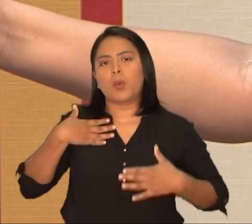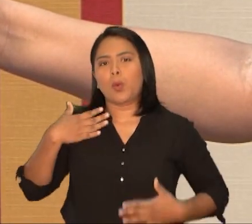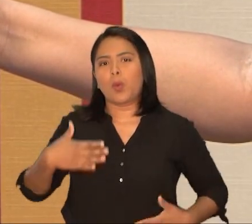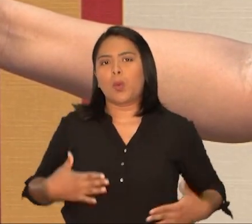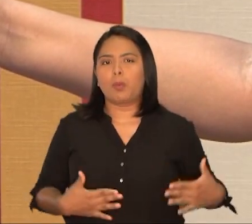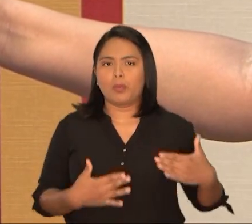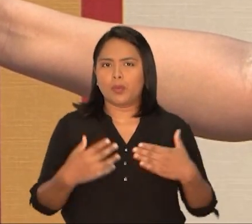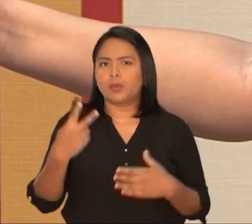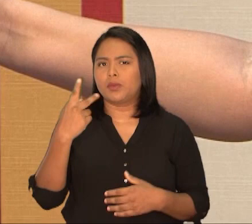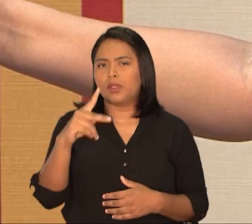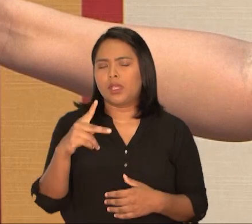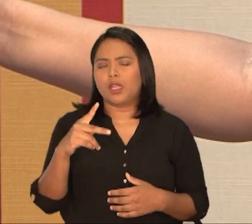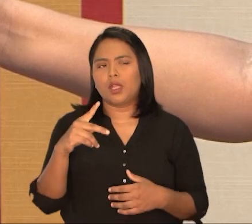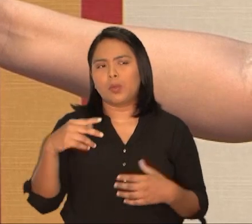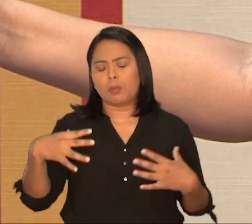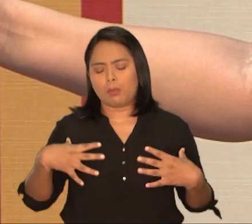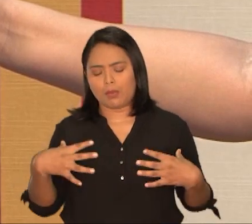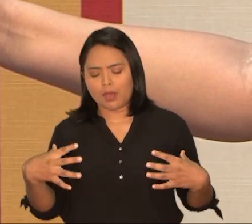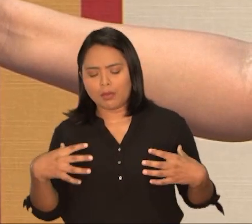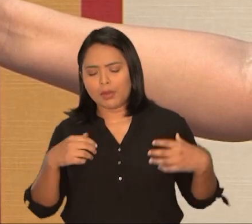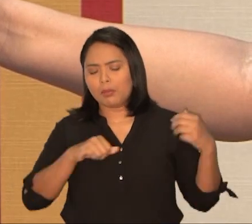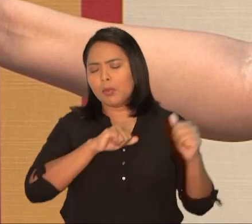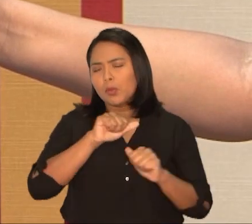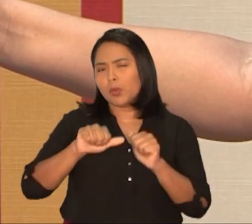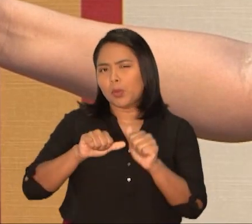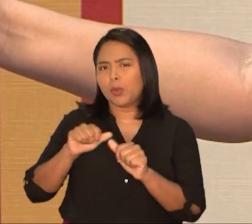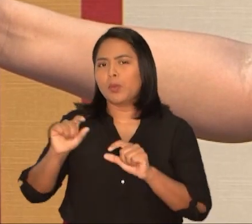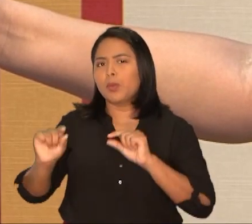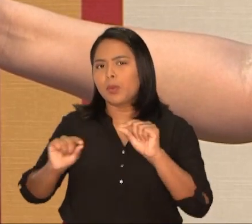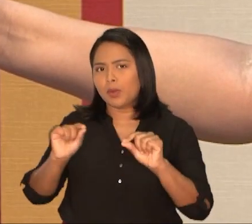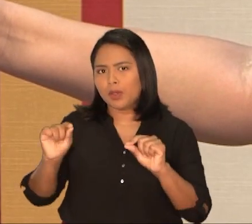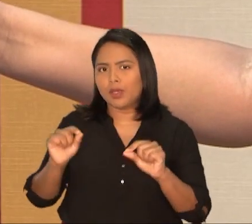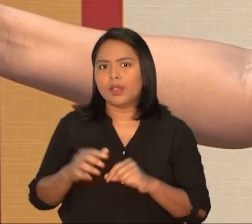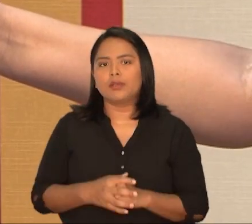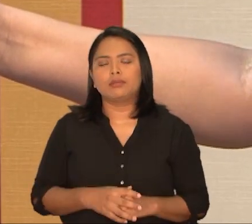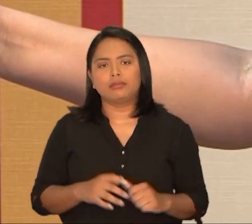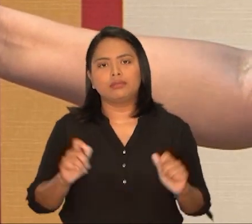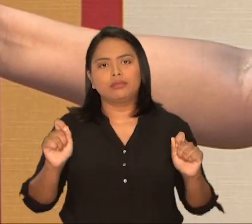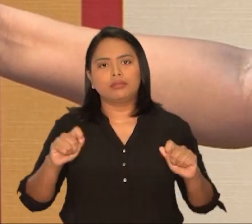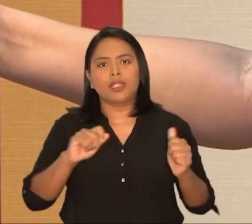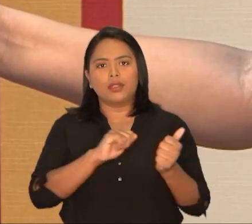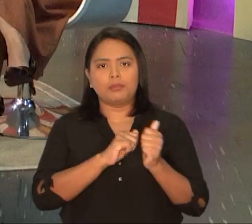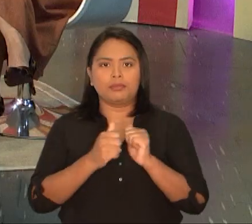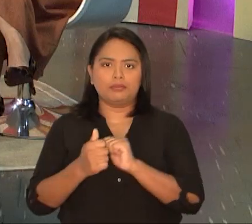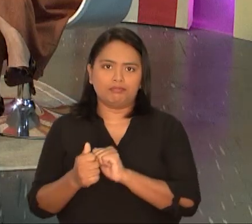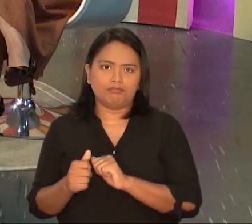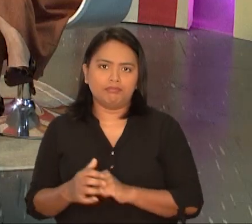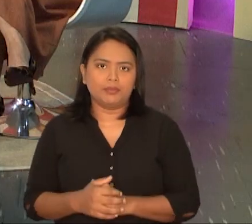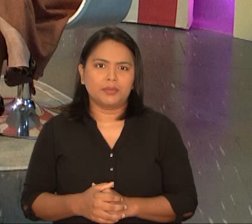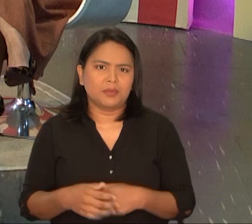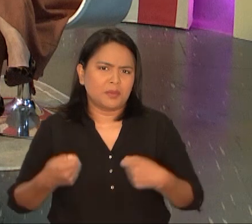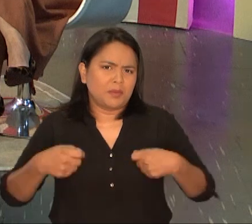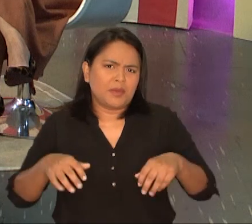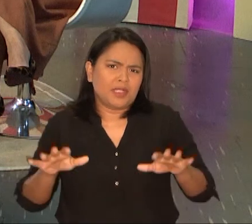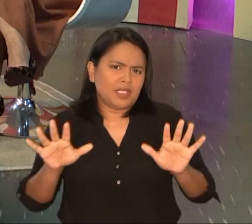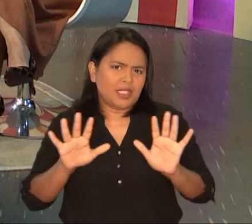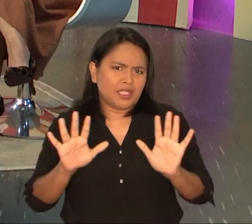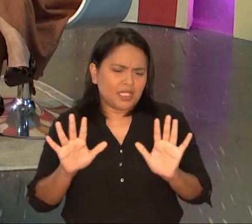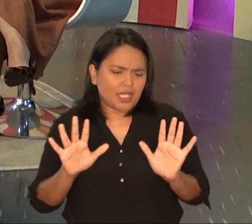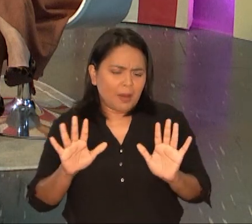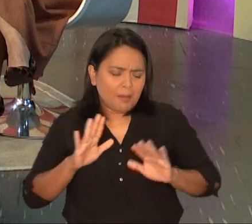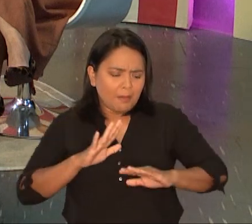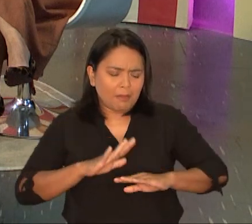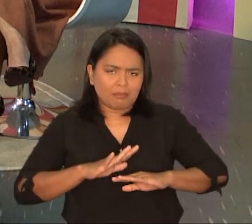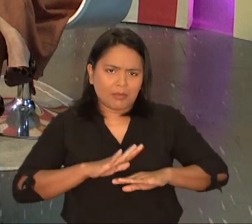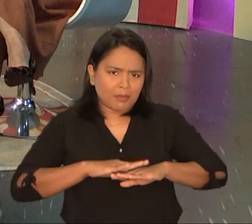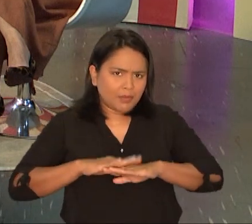mudou, o que é que não mudou, talvez para a gente encaixar ali alguns posicionamentos que vão te ajudar, certo? Não precisa fazer nada, o corpo se prepara